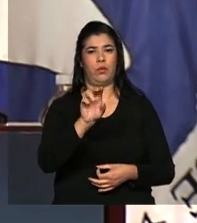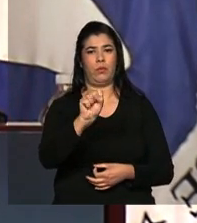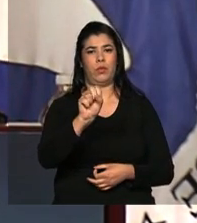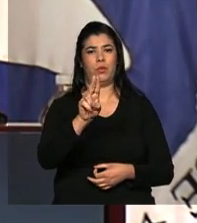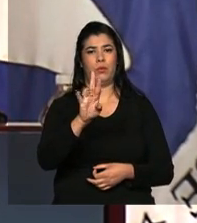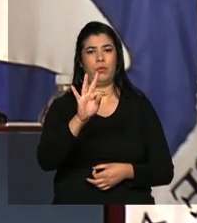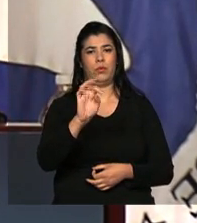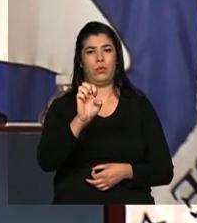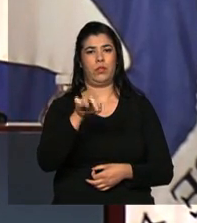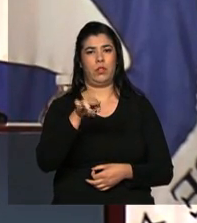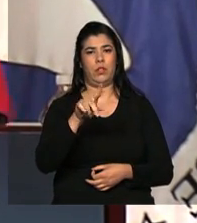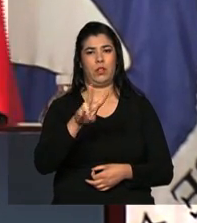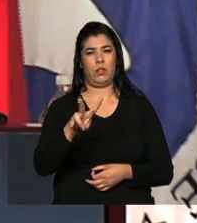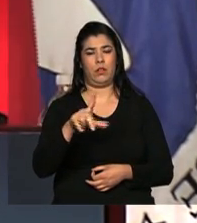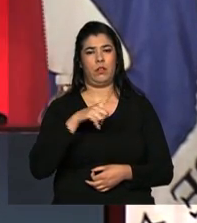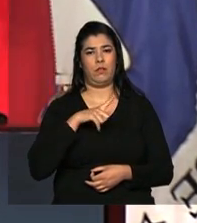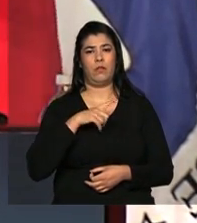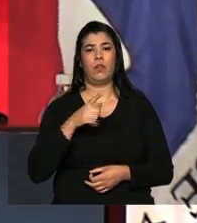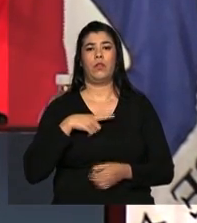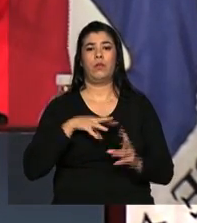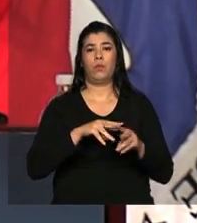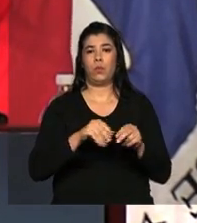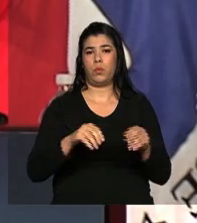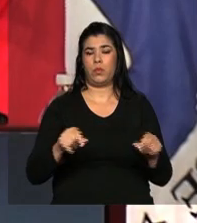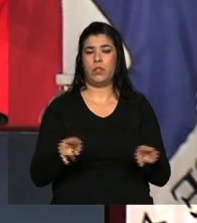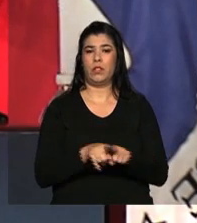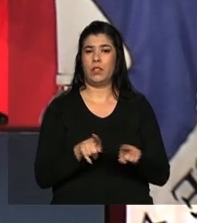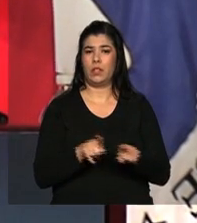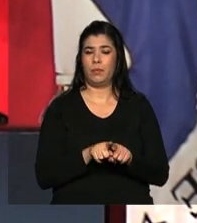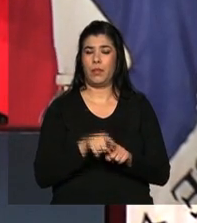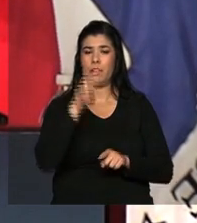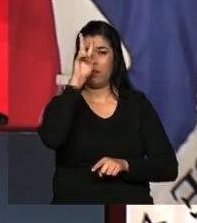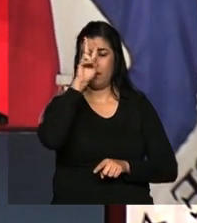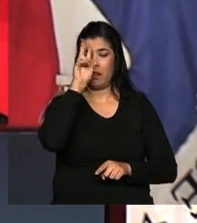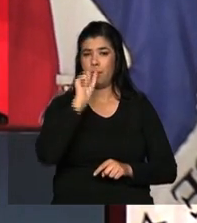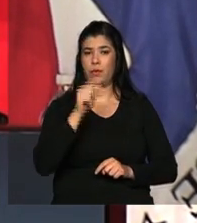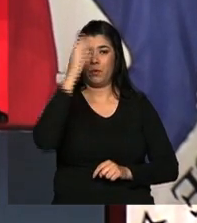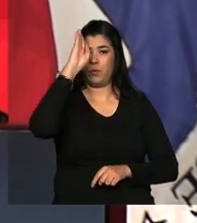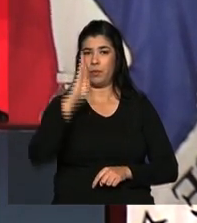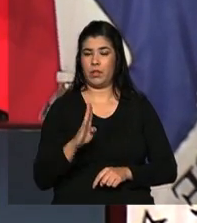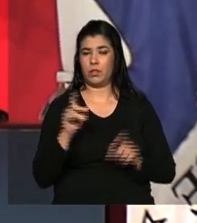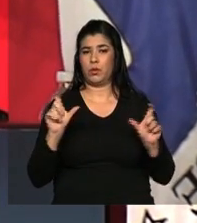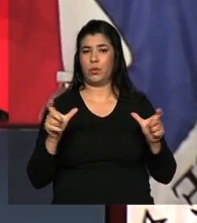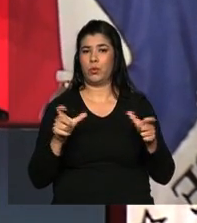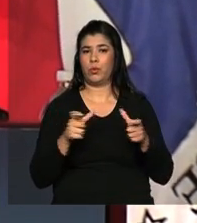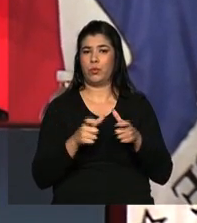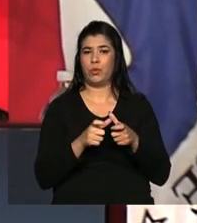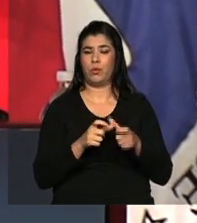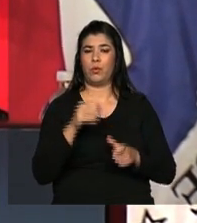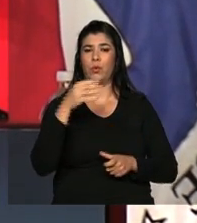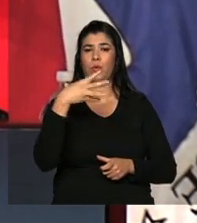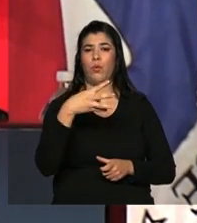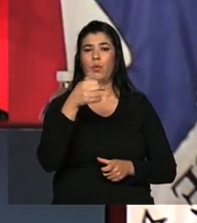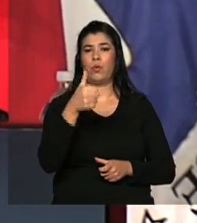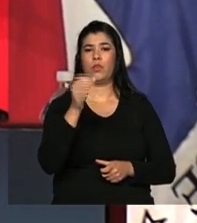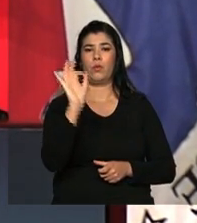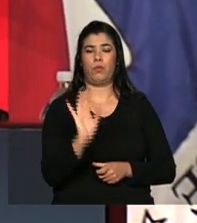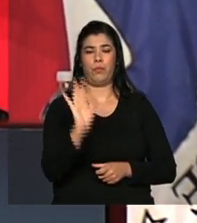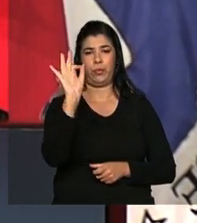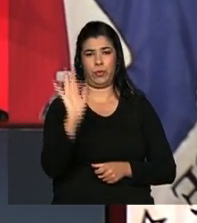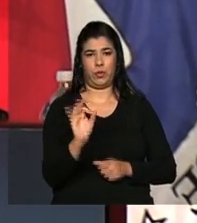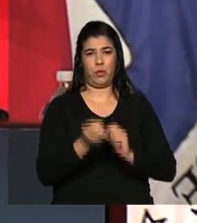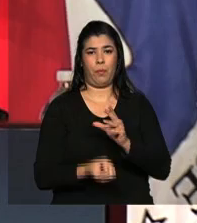a todos aqui que o Brasil reduziu em 41% as emissões de carbono